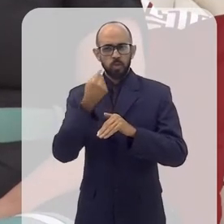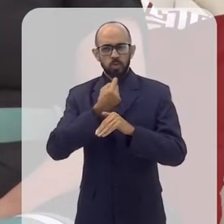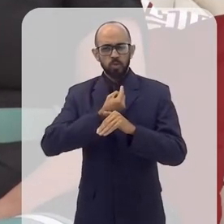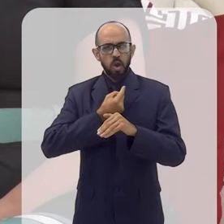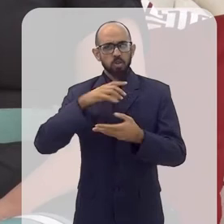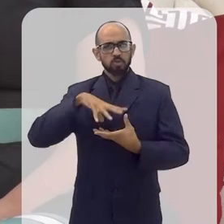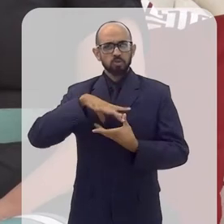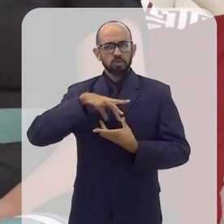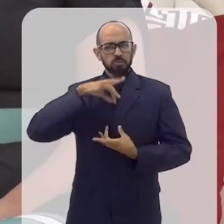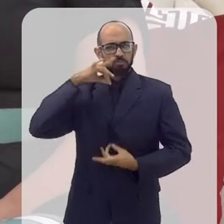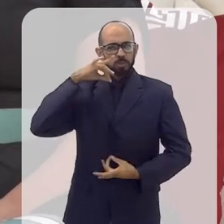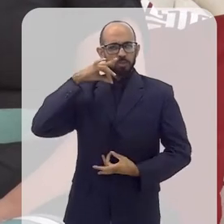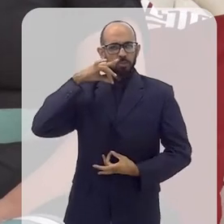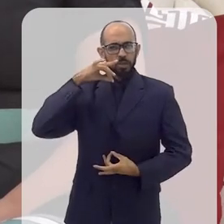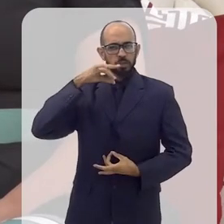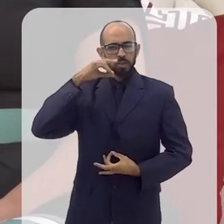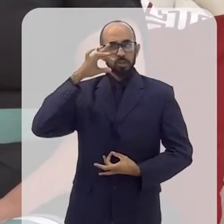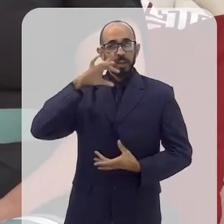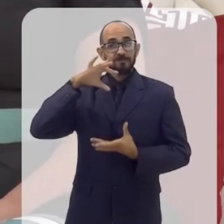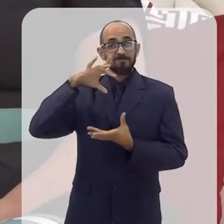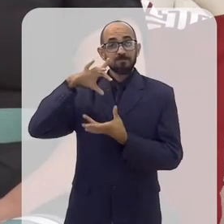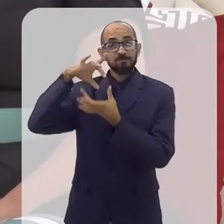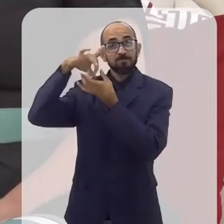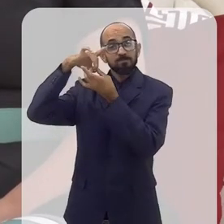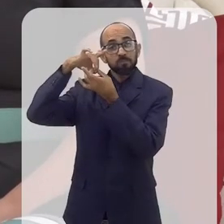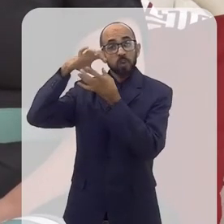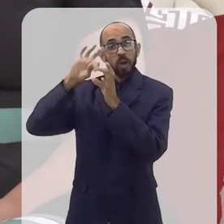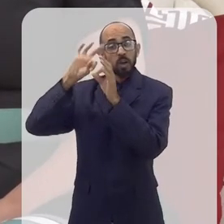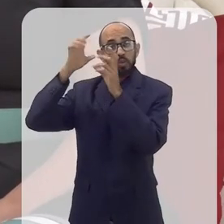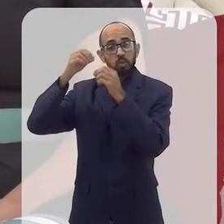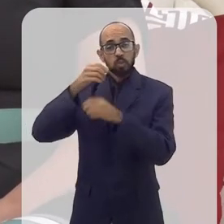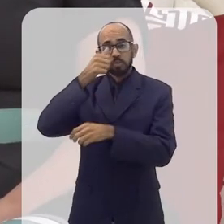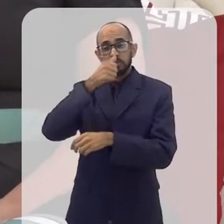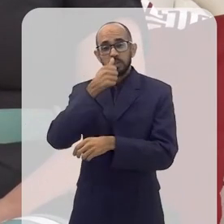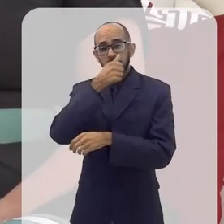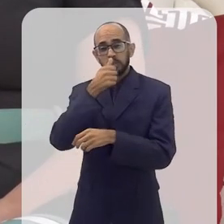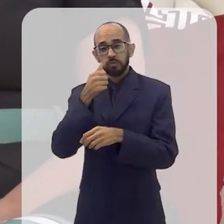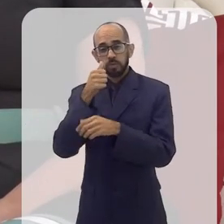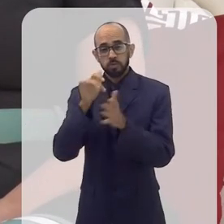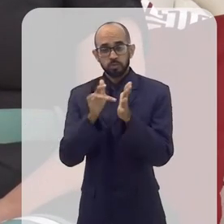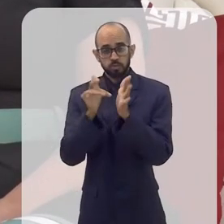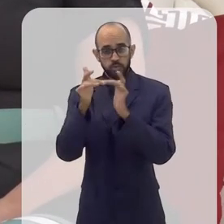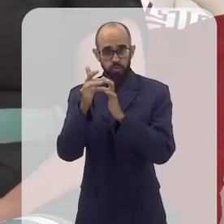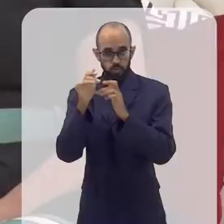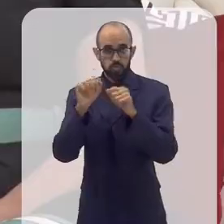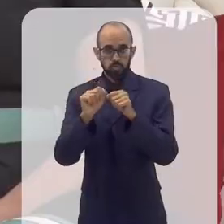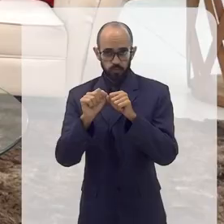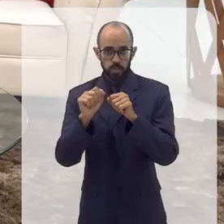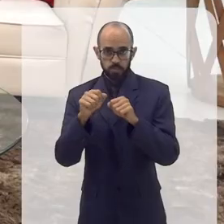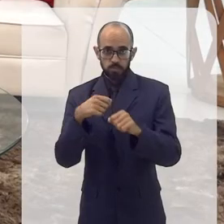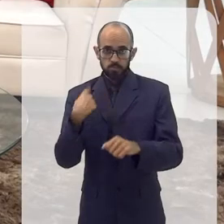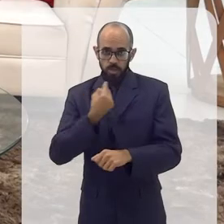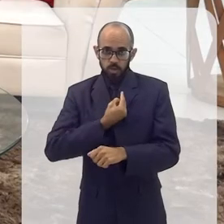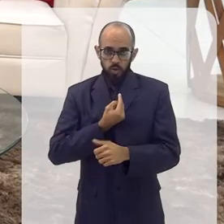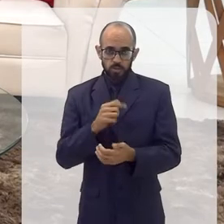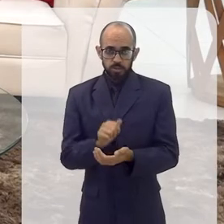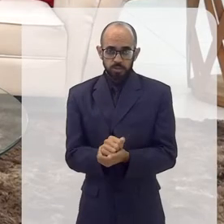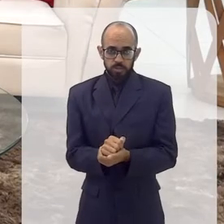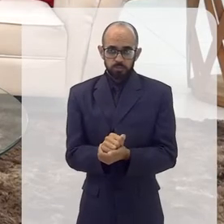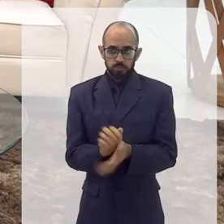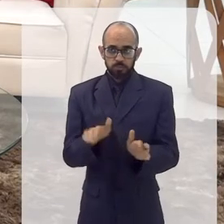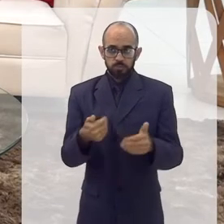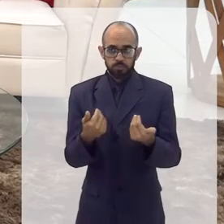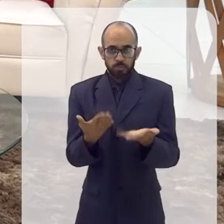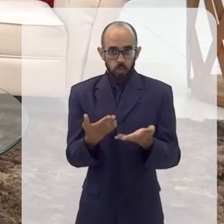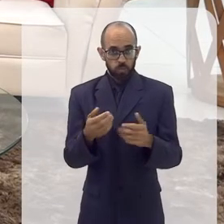o nosso espírito, para que a gente esteja em comunhão com esse sacrifício expiatório que Cristo realizou por nós. Então, enquanto não